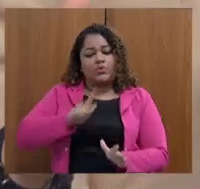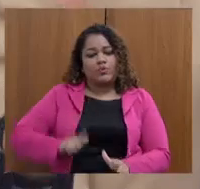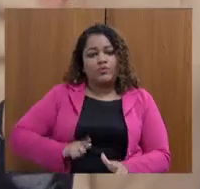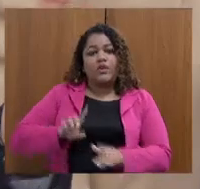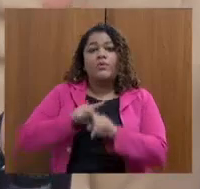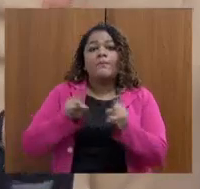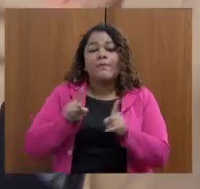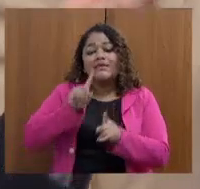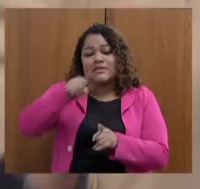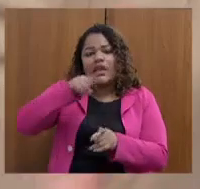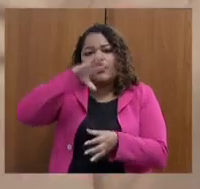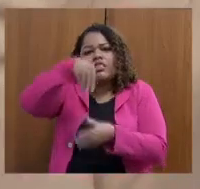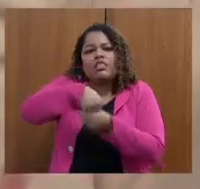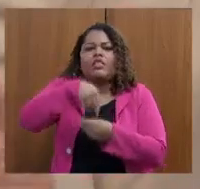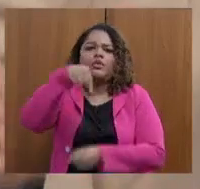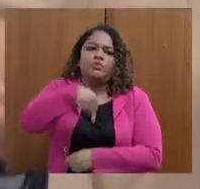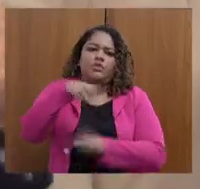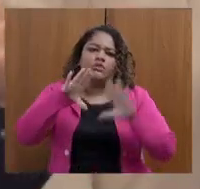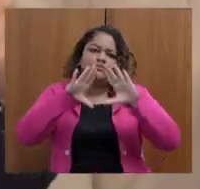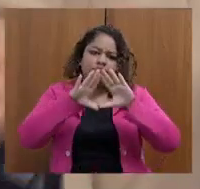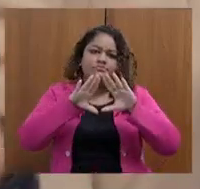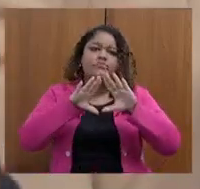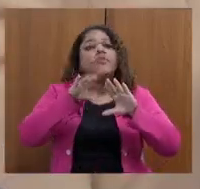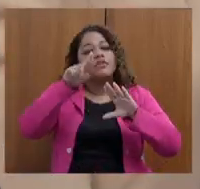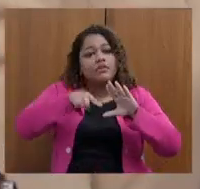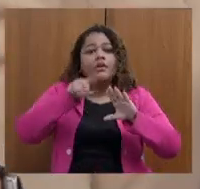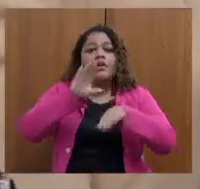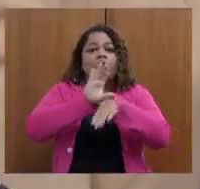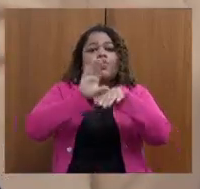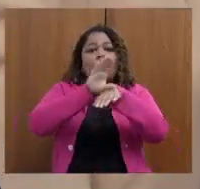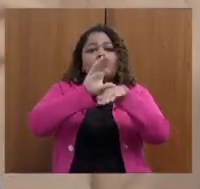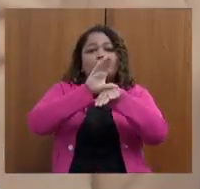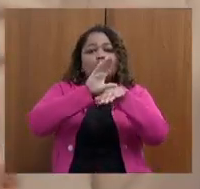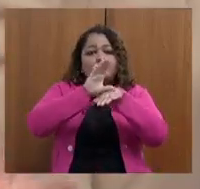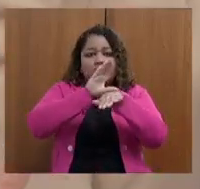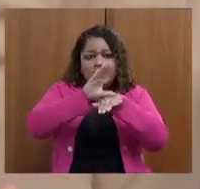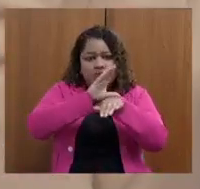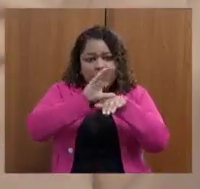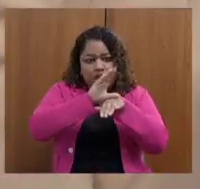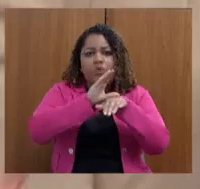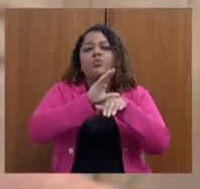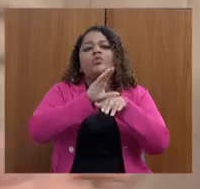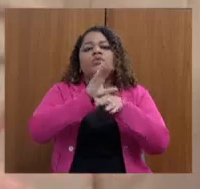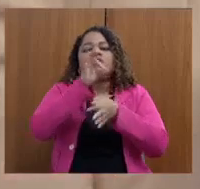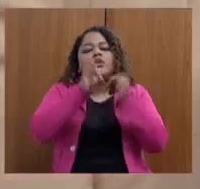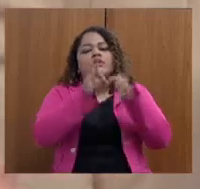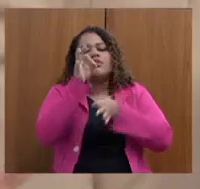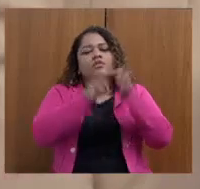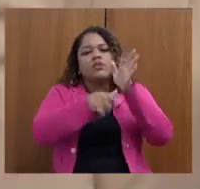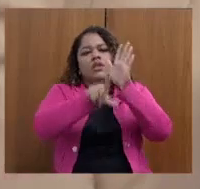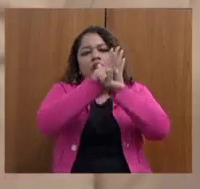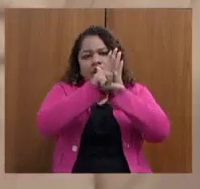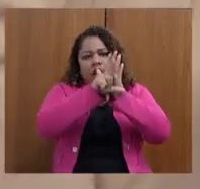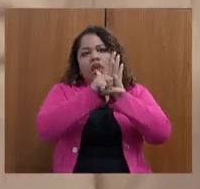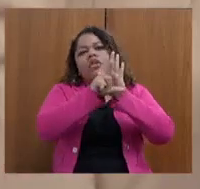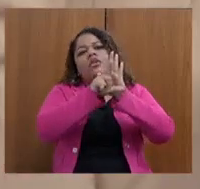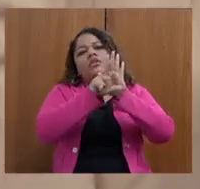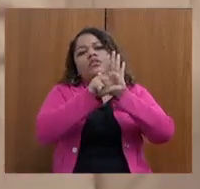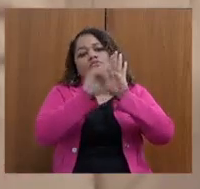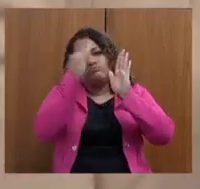a constituição e né o ordenamento jurídico né às vezes Ordinárias